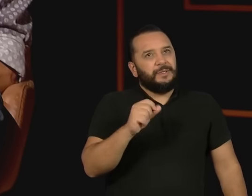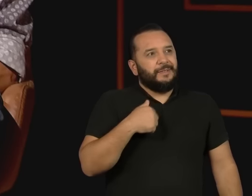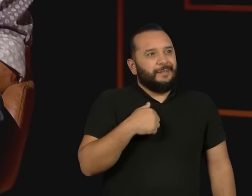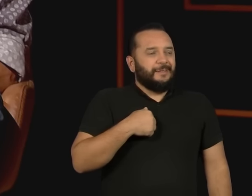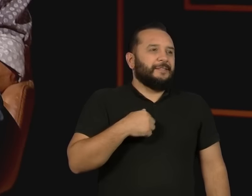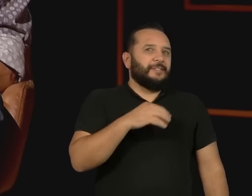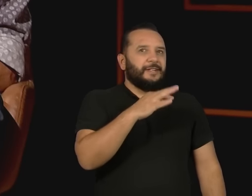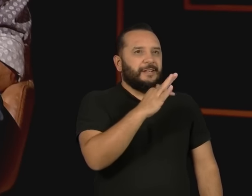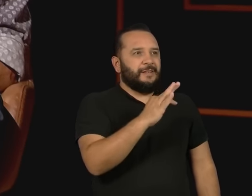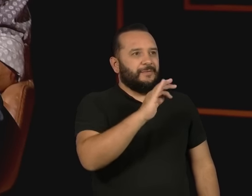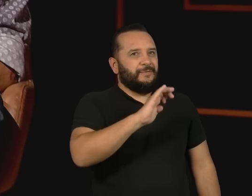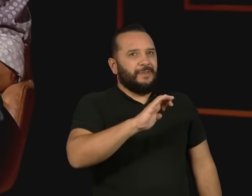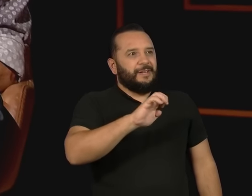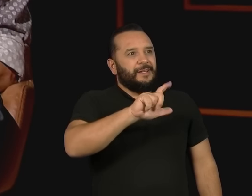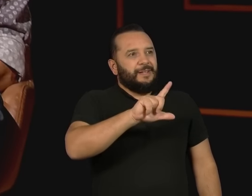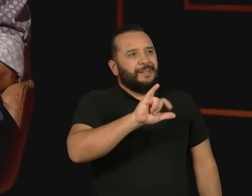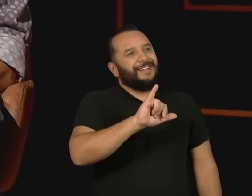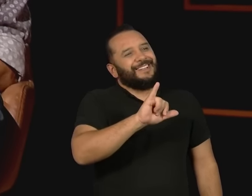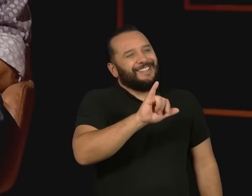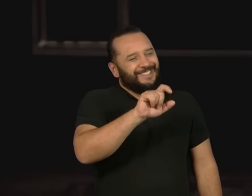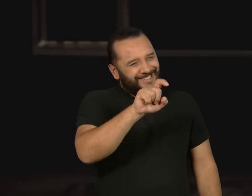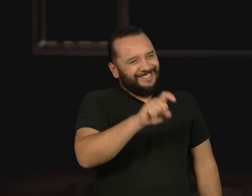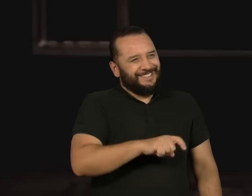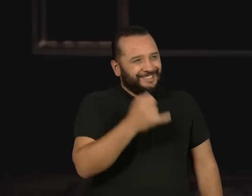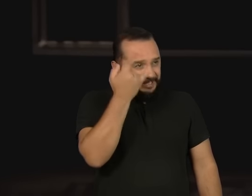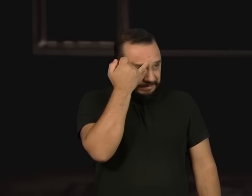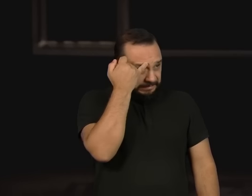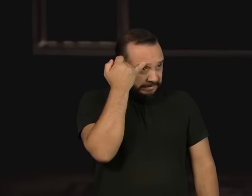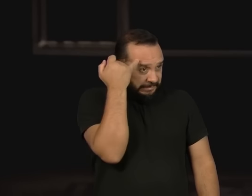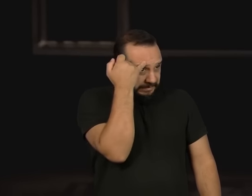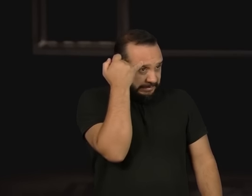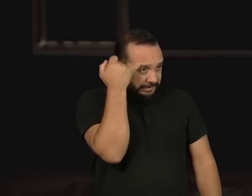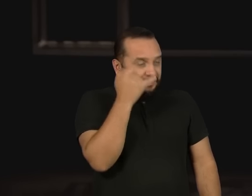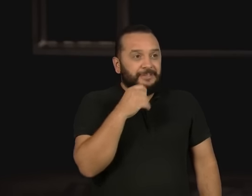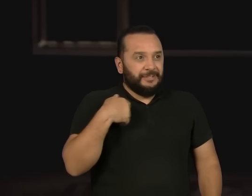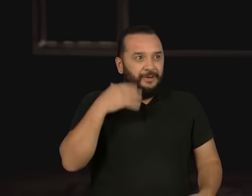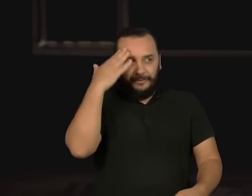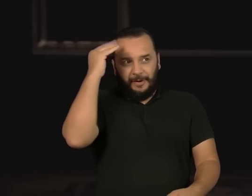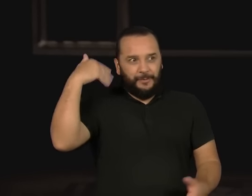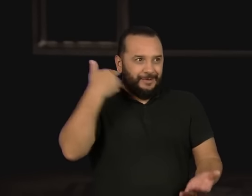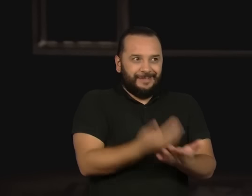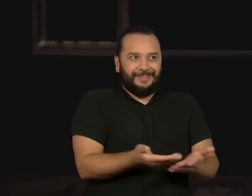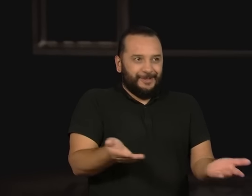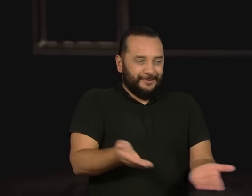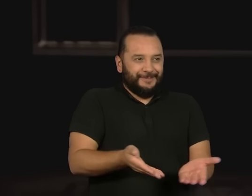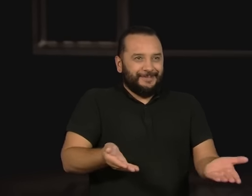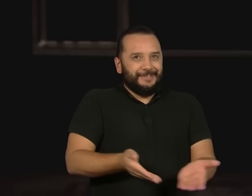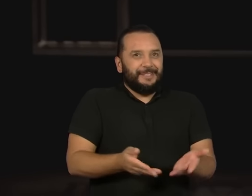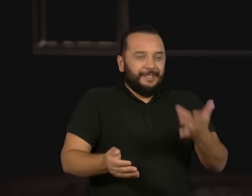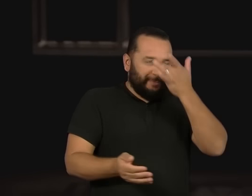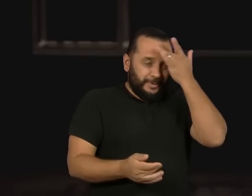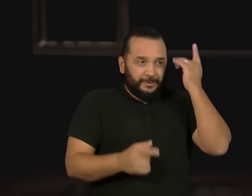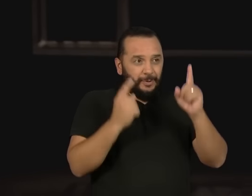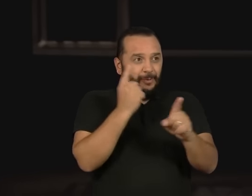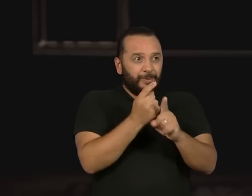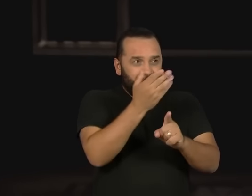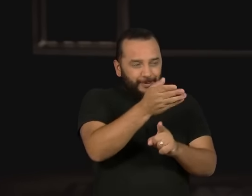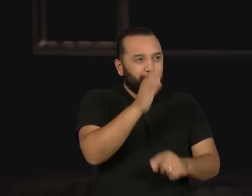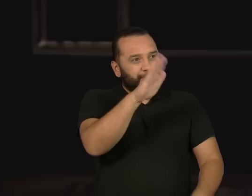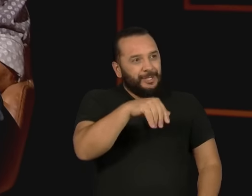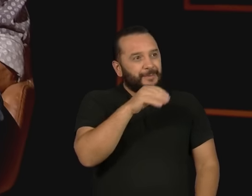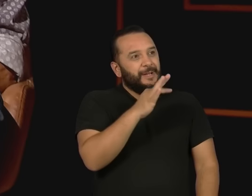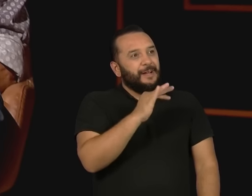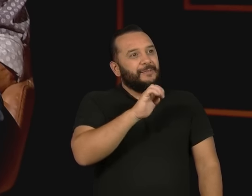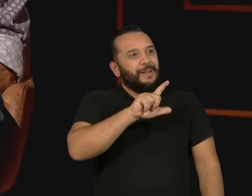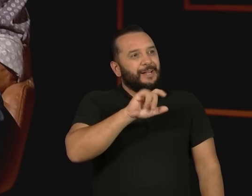né, esse vilão da novela Amor à Vida, que ele é um fenômeno até hoje, né? Eu acho que as pessoas te encontram na rua e te chamam de Félix.